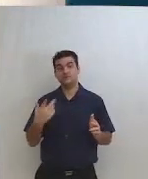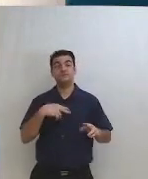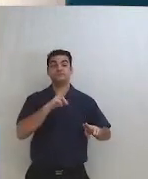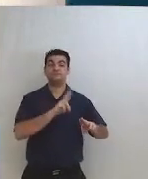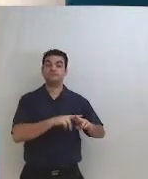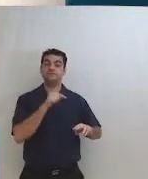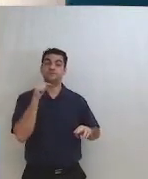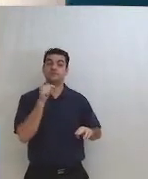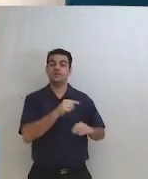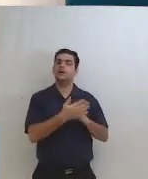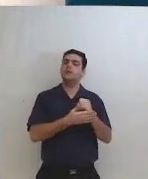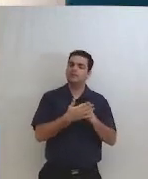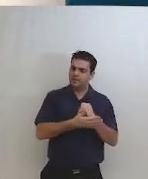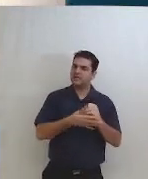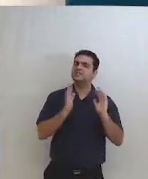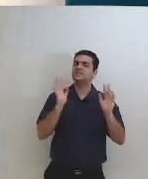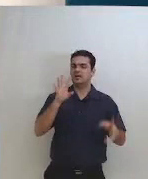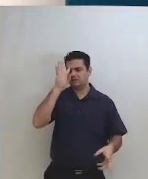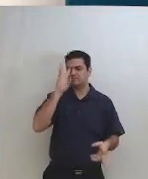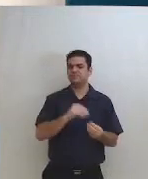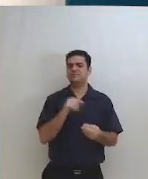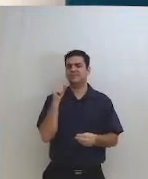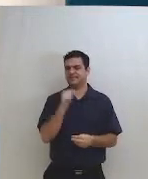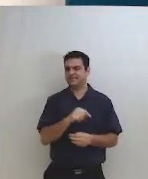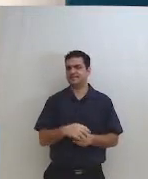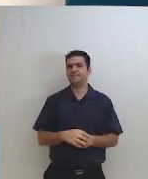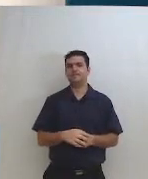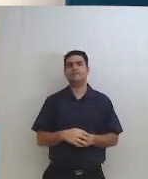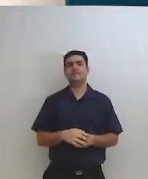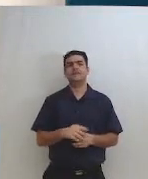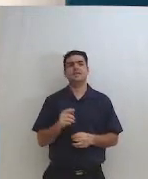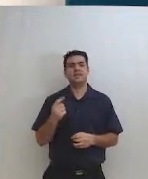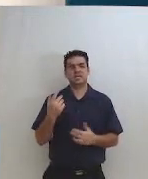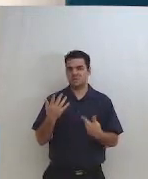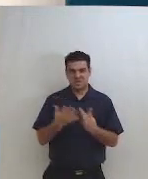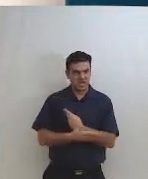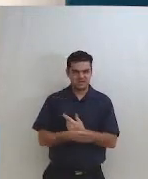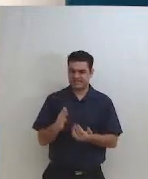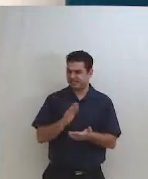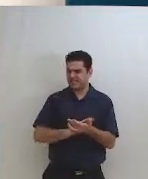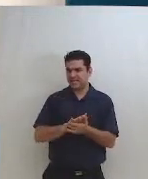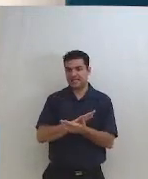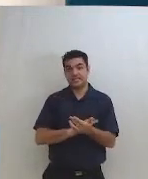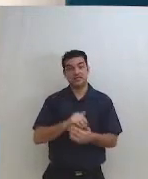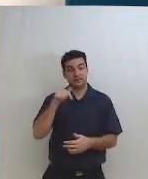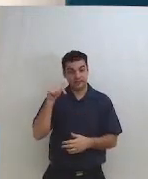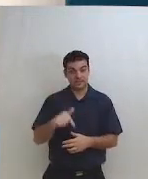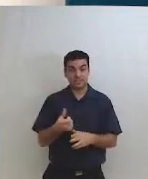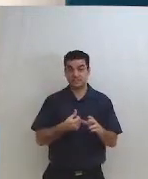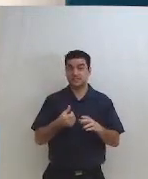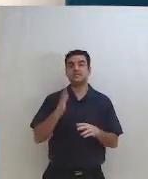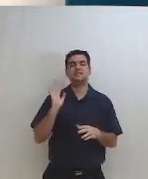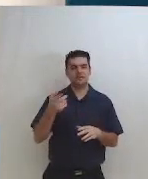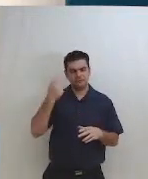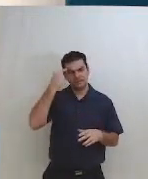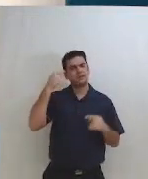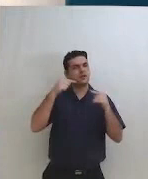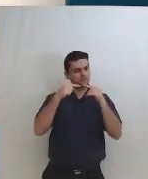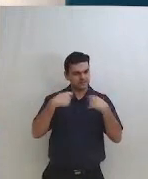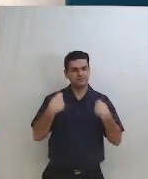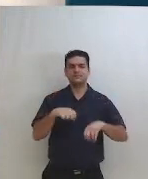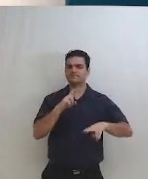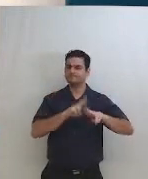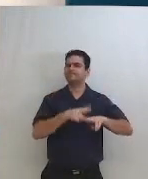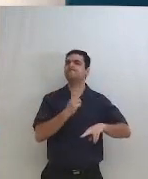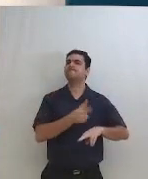fundamentos para manutenção da prisão, ausência de ilegalidade. Essa Corte já se manifestou pela compatibilidade da manutenção da prisão preventiva e a fixação